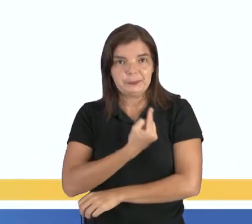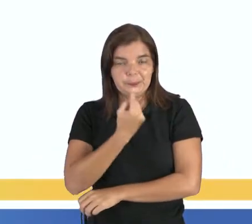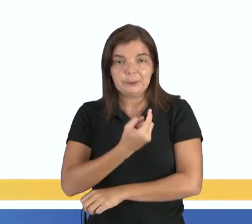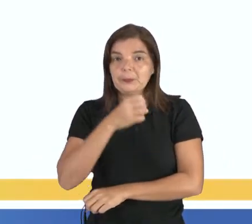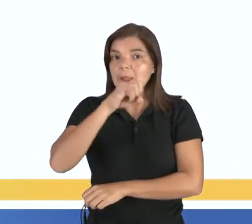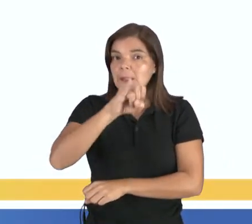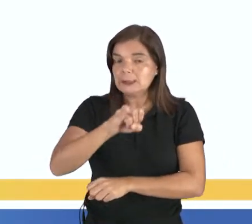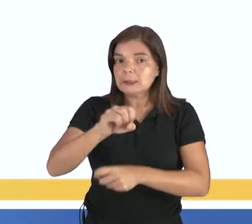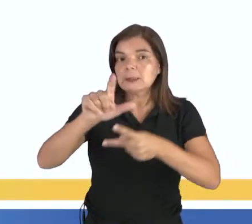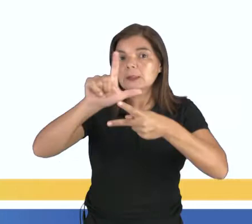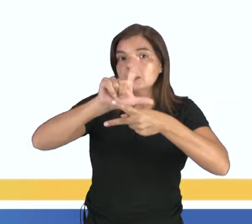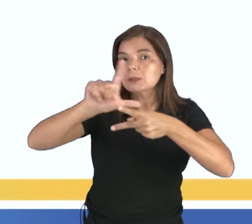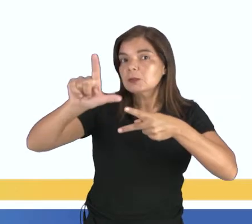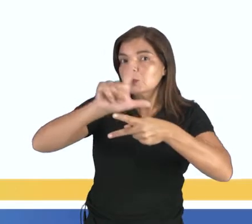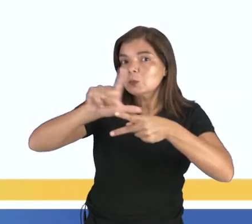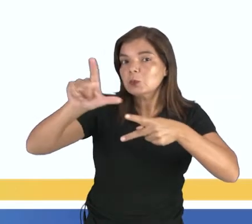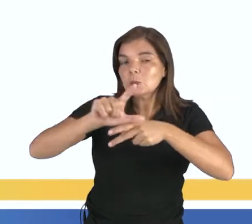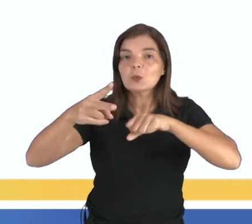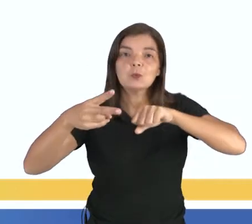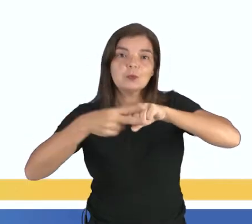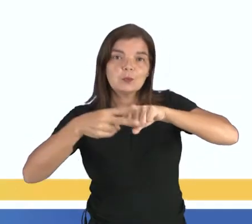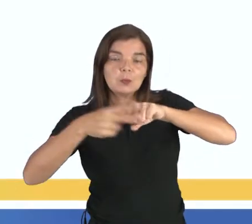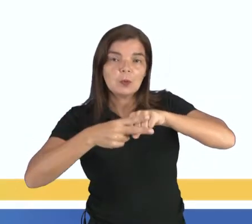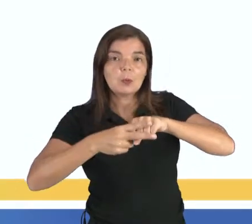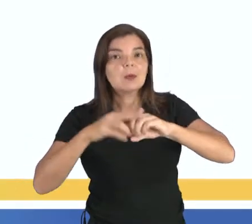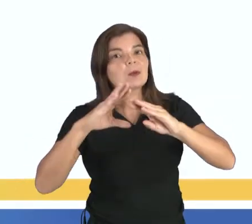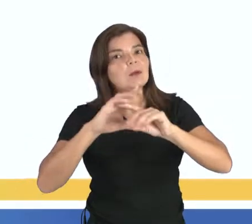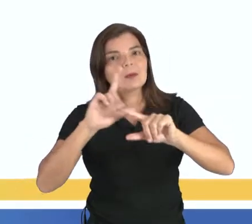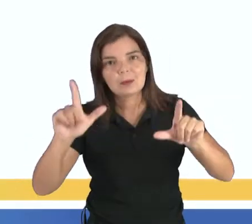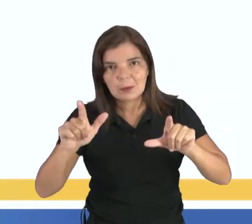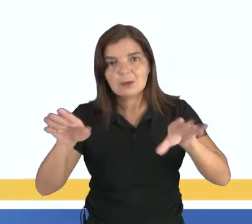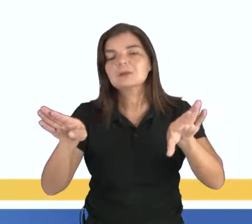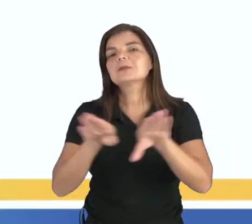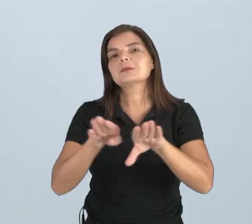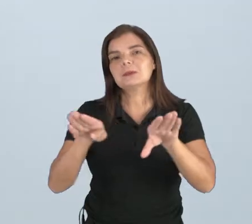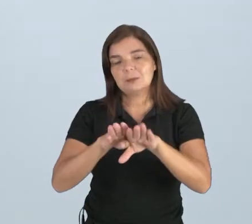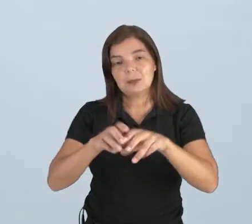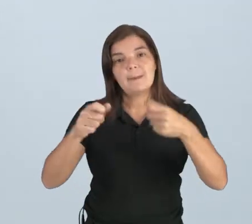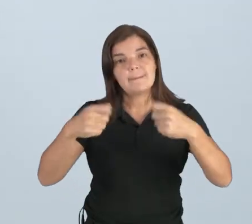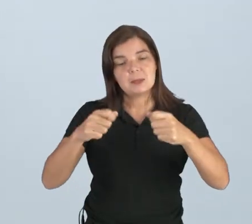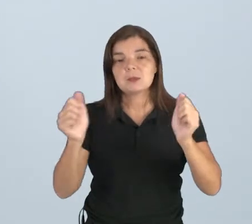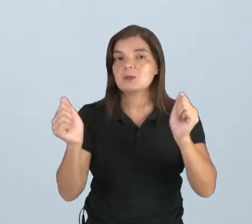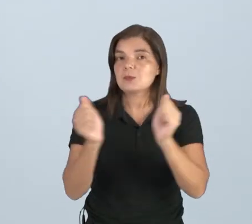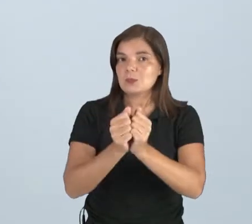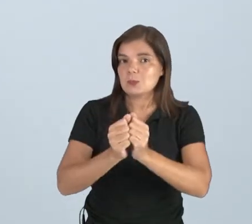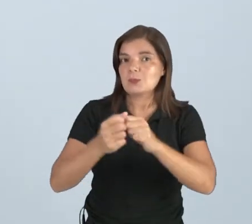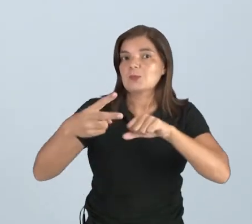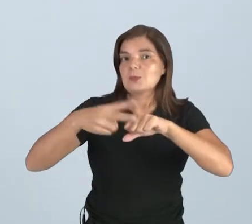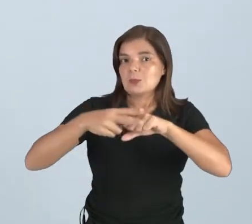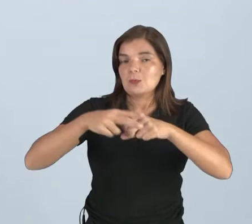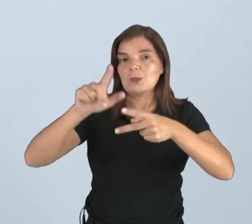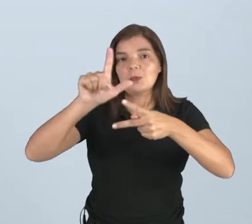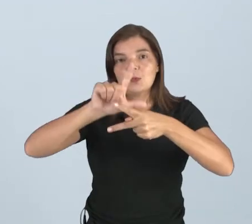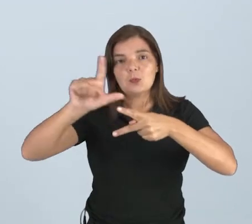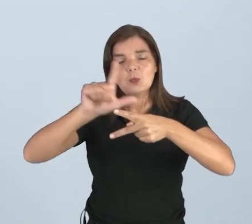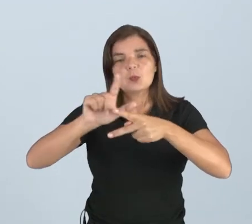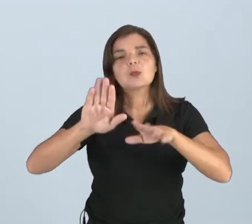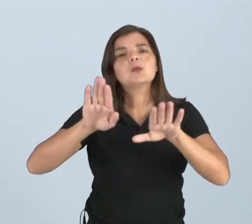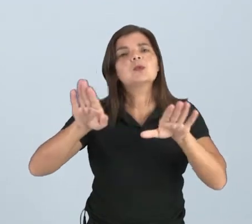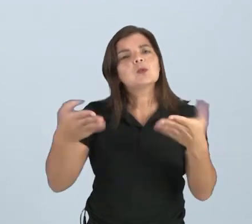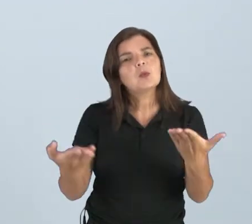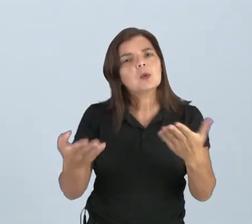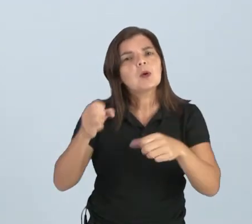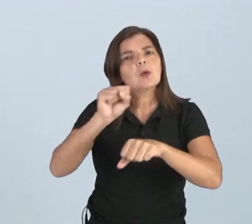no plural, obviamente o verbo deve estar no plural, ok? E que sujeito é esse que a gente